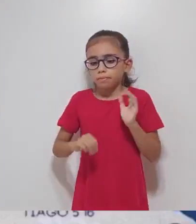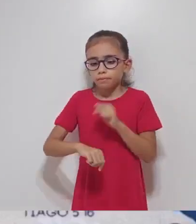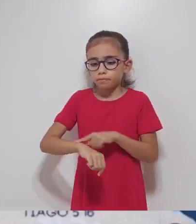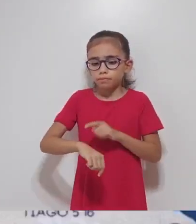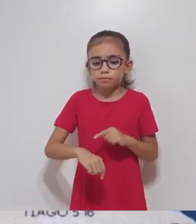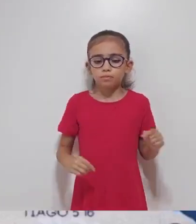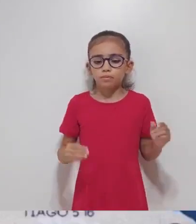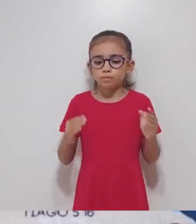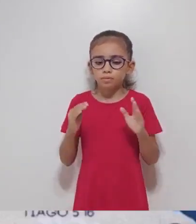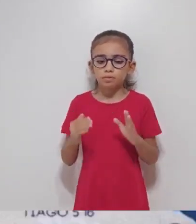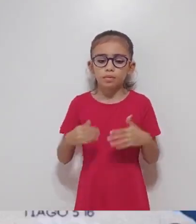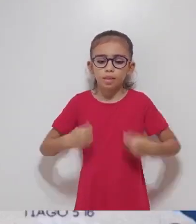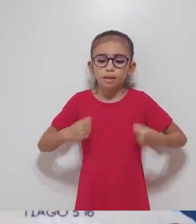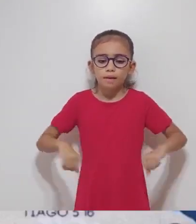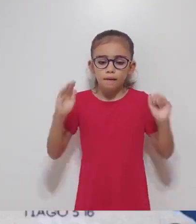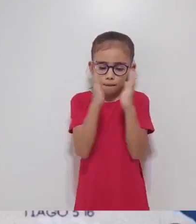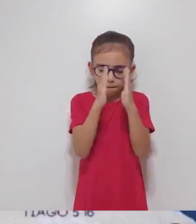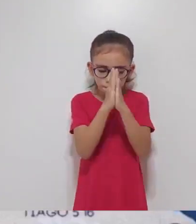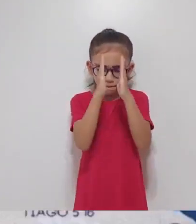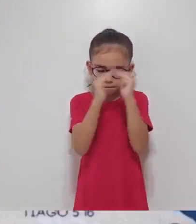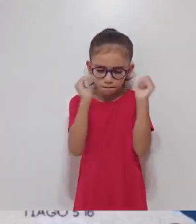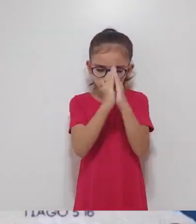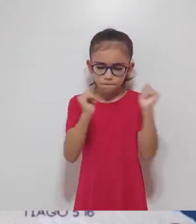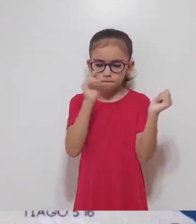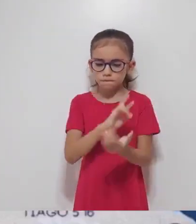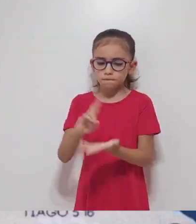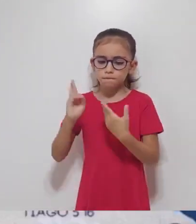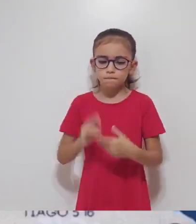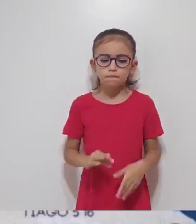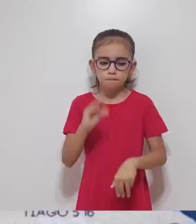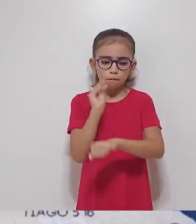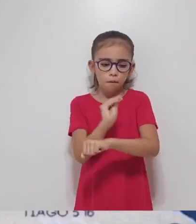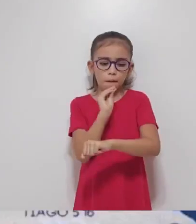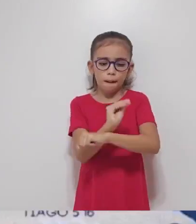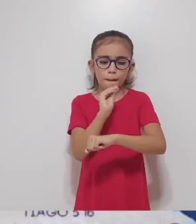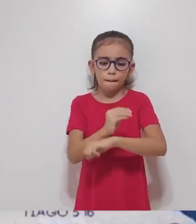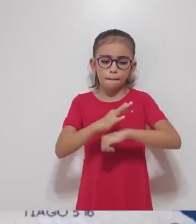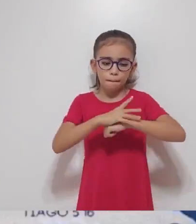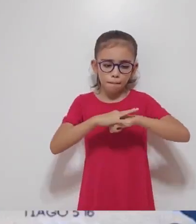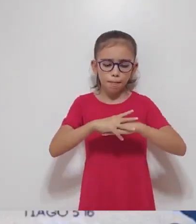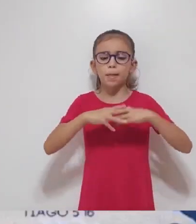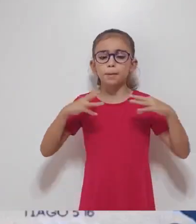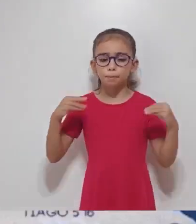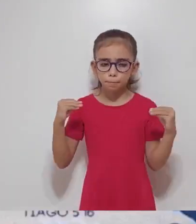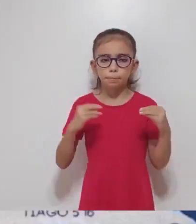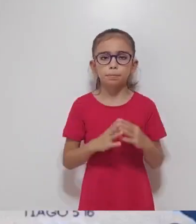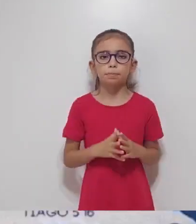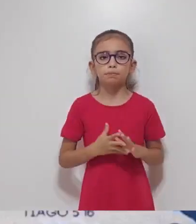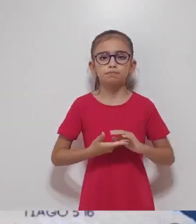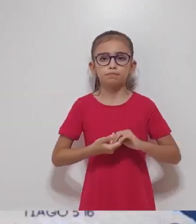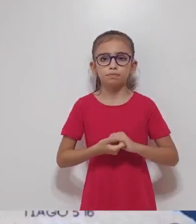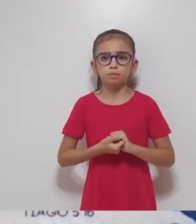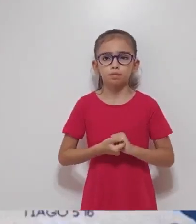eu precisar, que eu orar, que eu pedir alguma coisa para o Senhor, um livramento, uma cura de enfermidade,